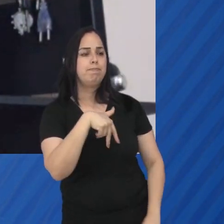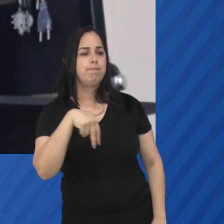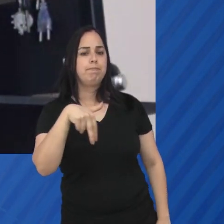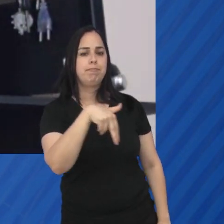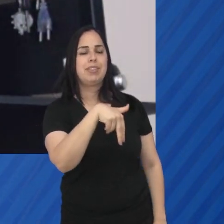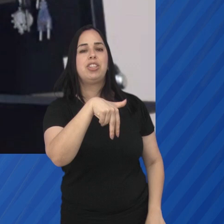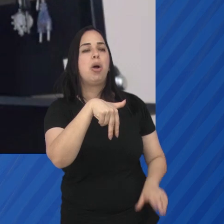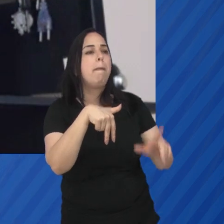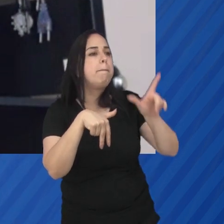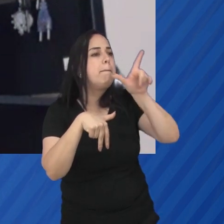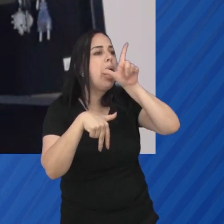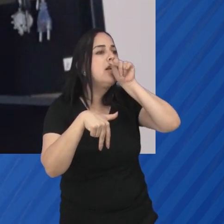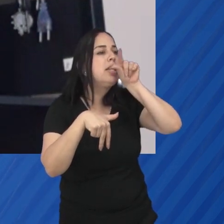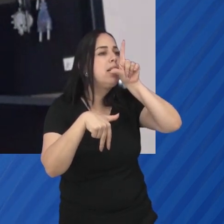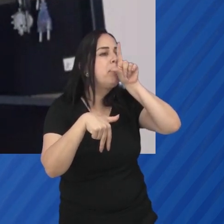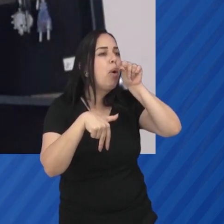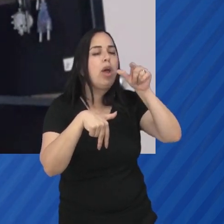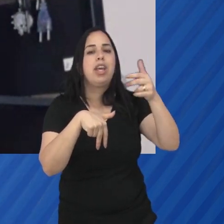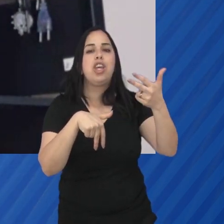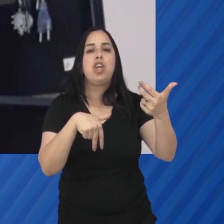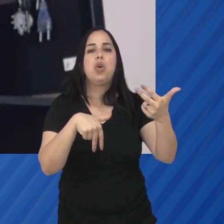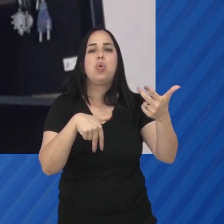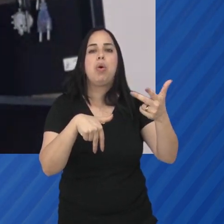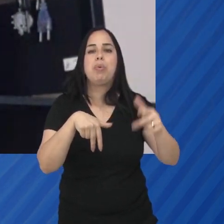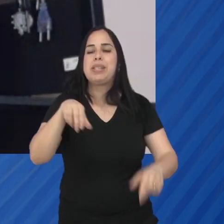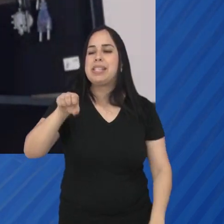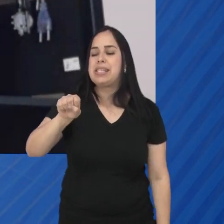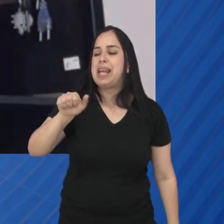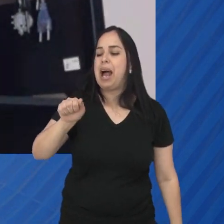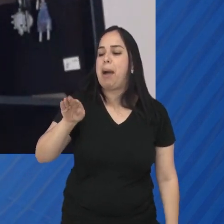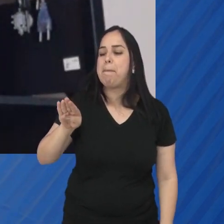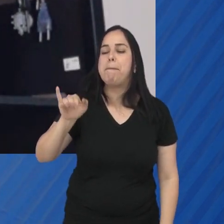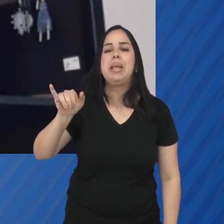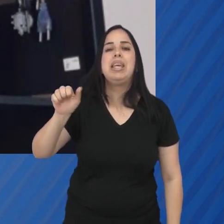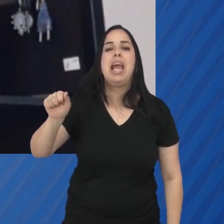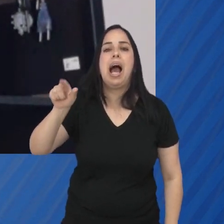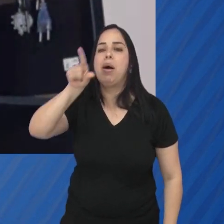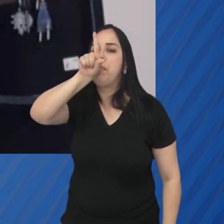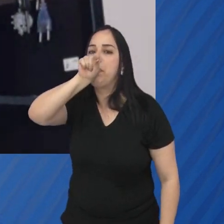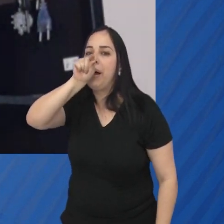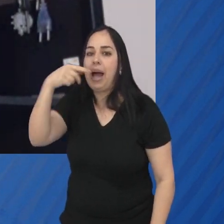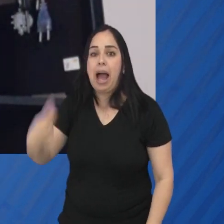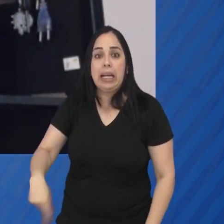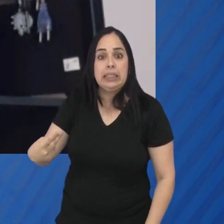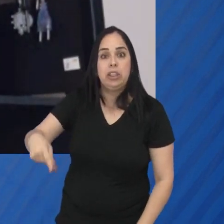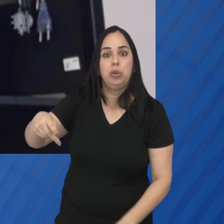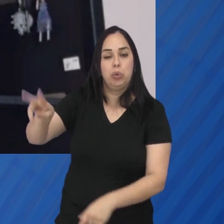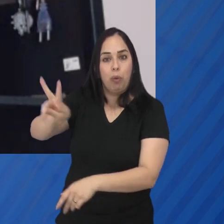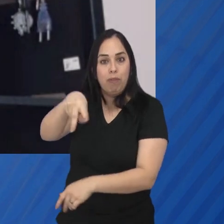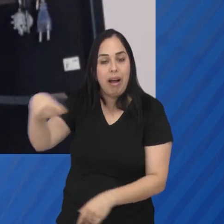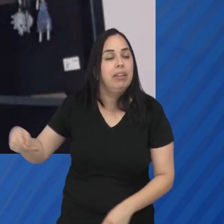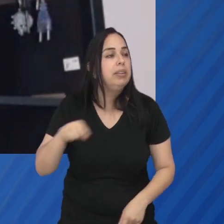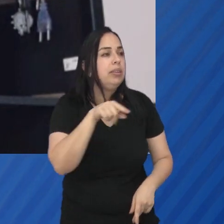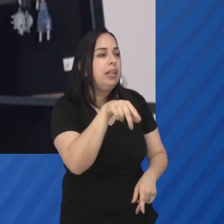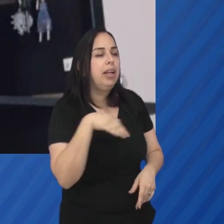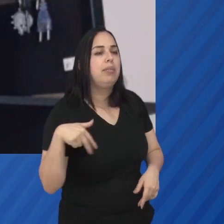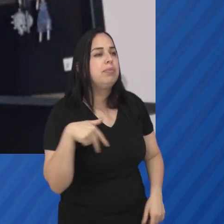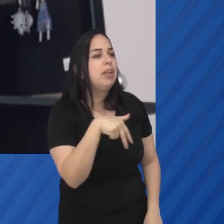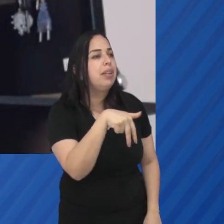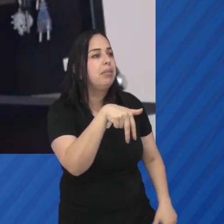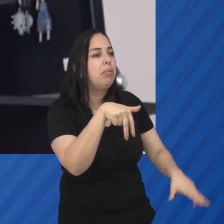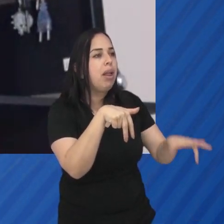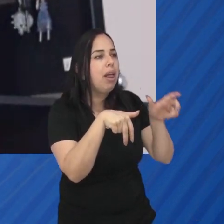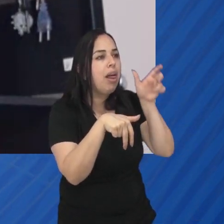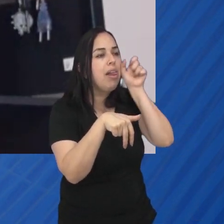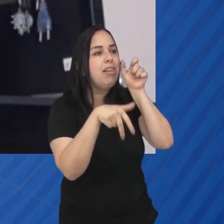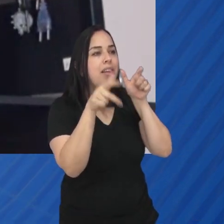que tinha um passarinho que piava parecido com sabiá. E ele ia todo dia passear no parque